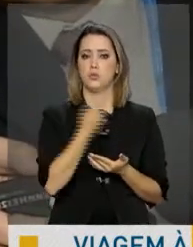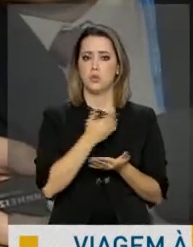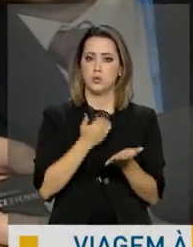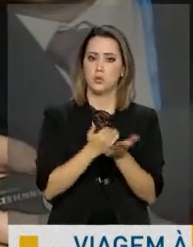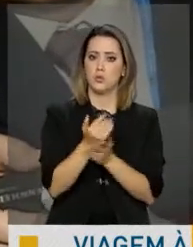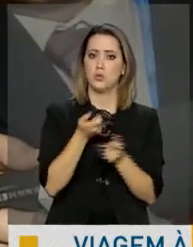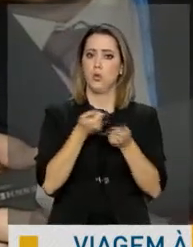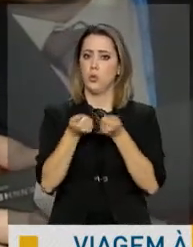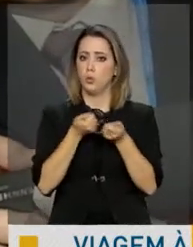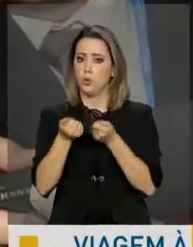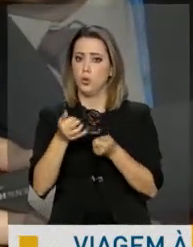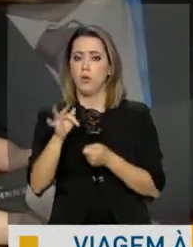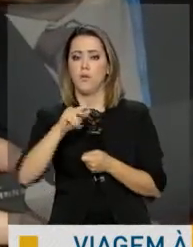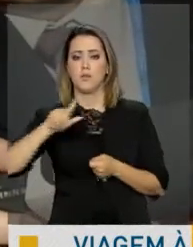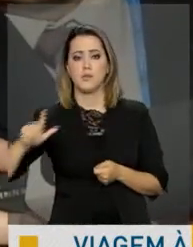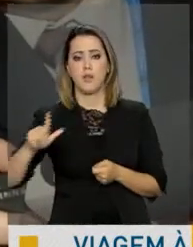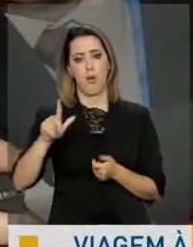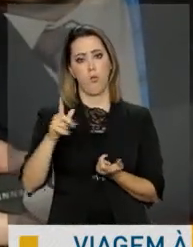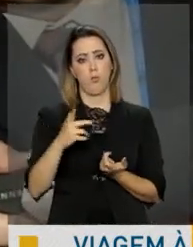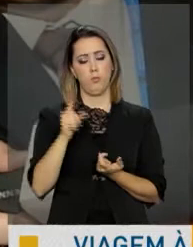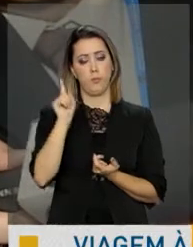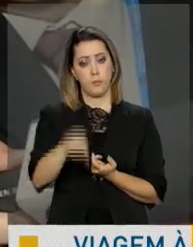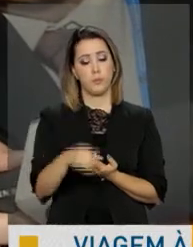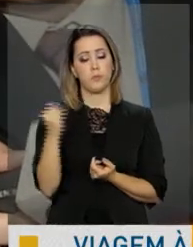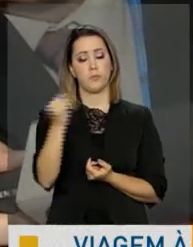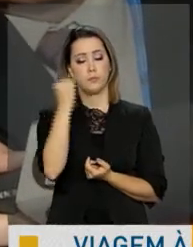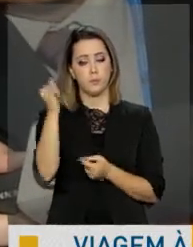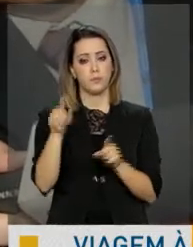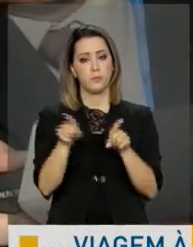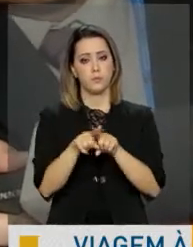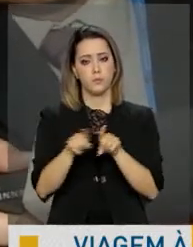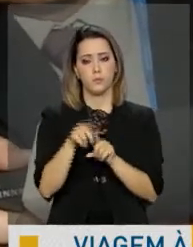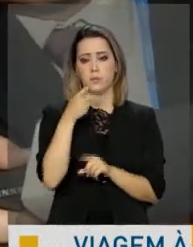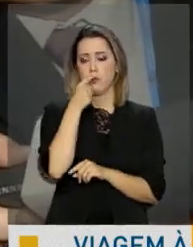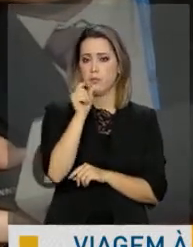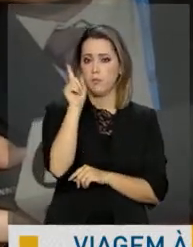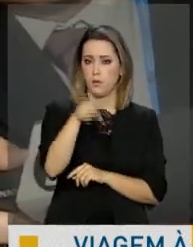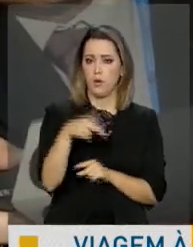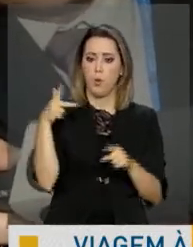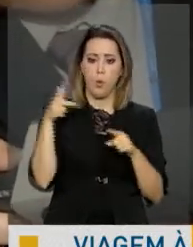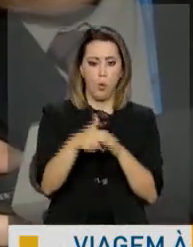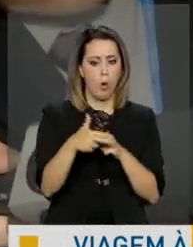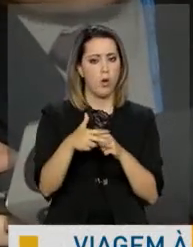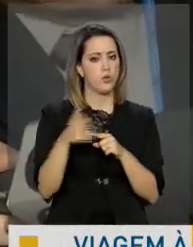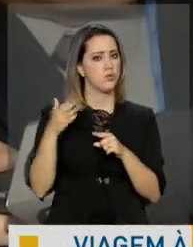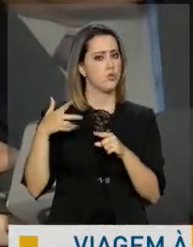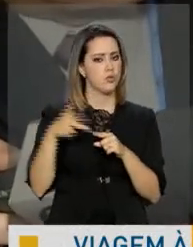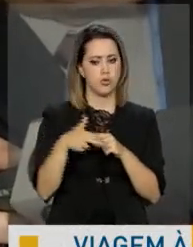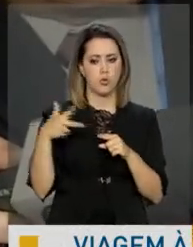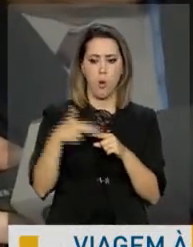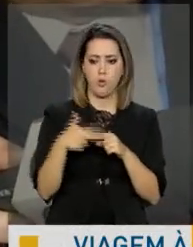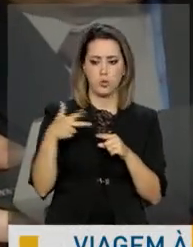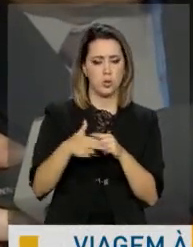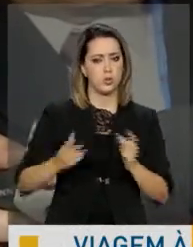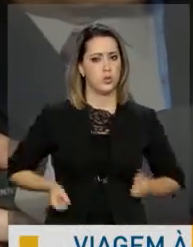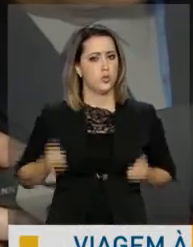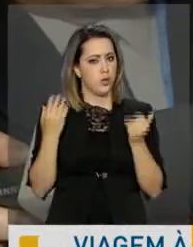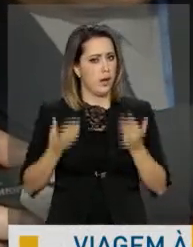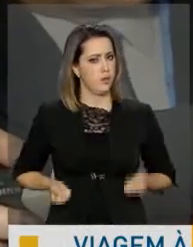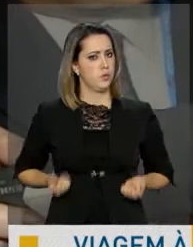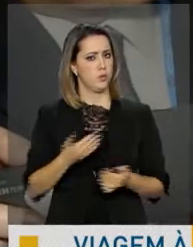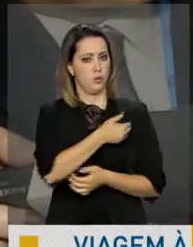o ajuste fiscal. E é importante mencionar também que foi feito um corte adicional de gasto público.